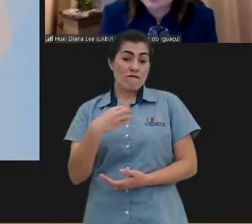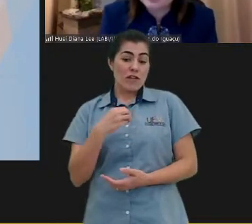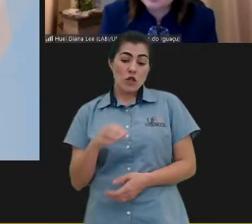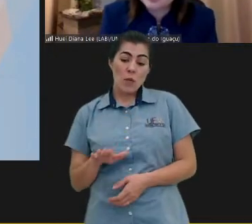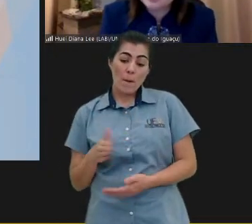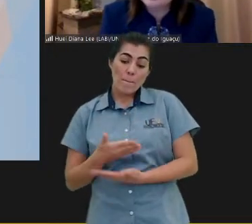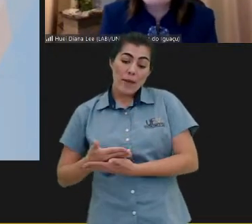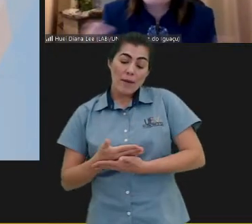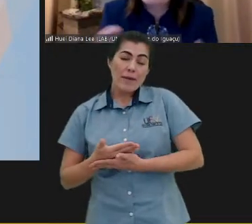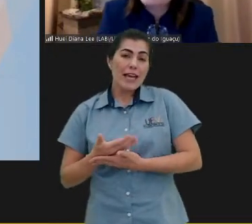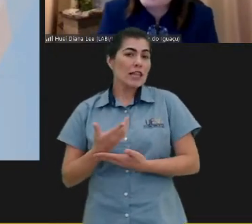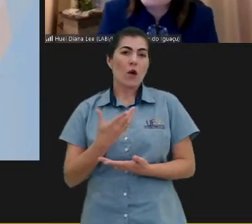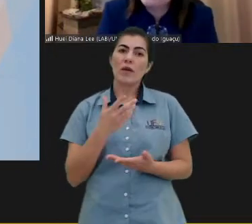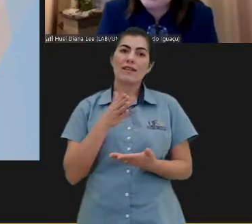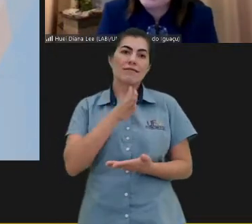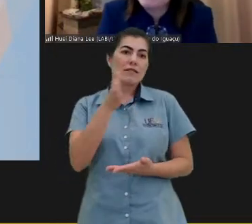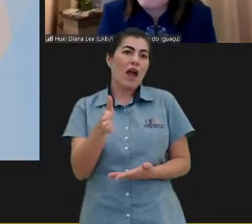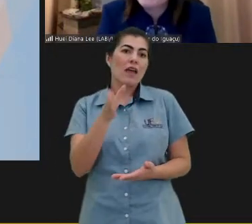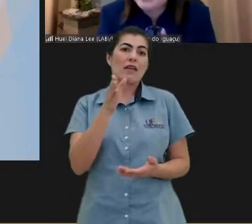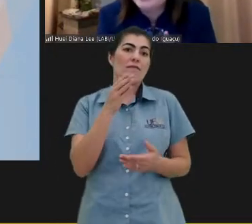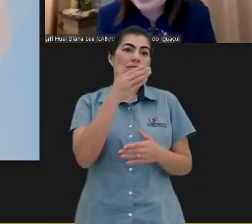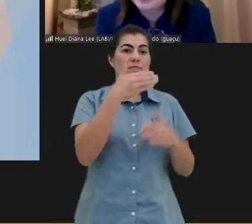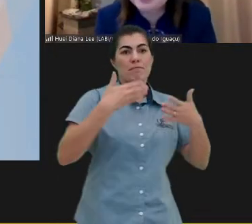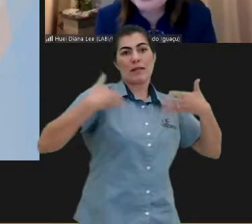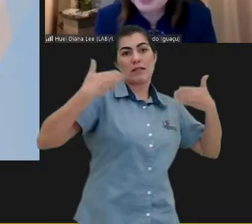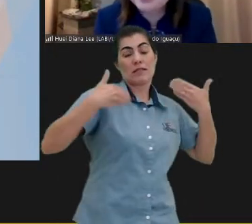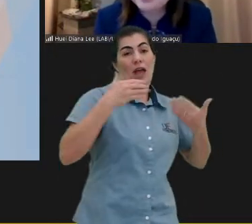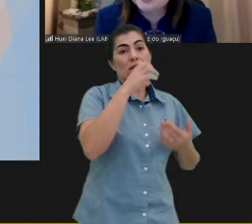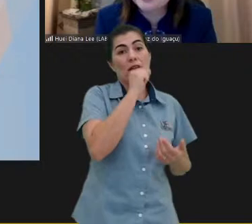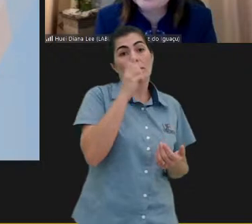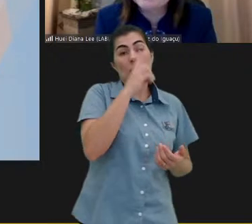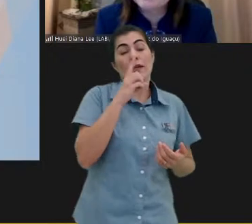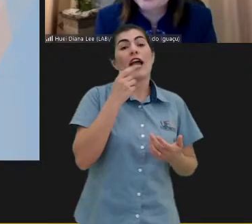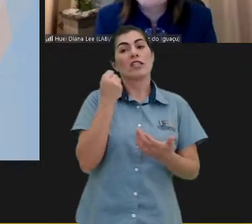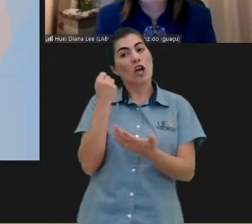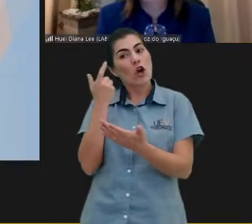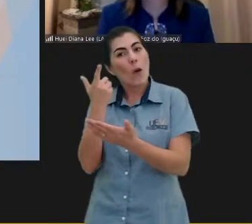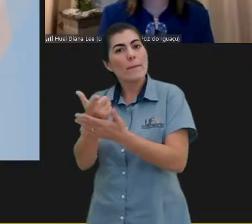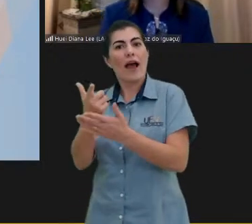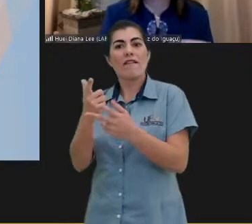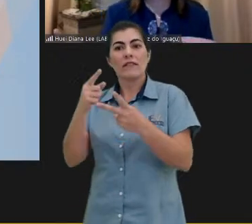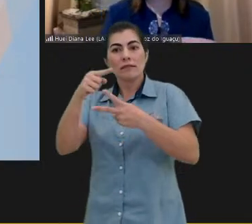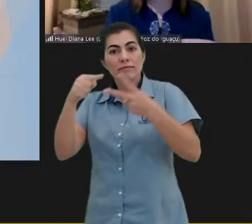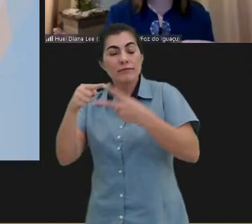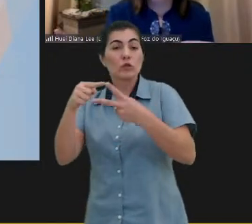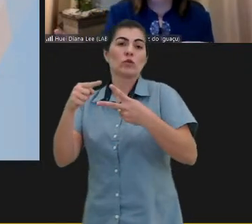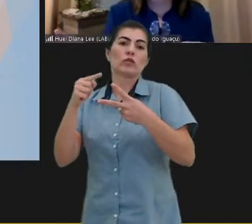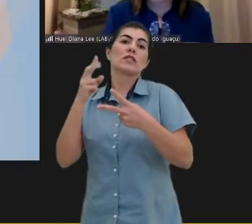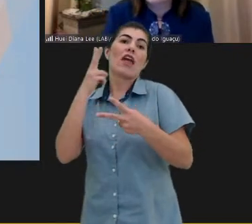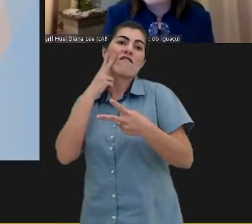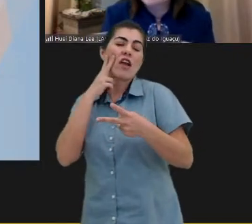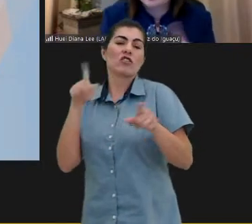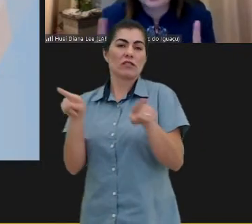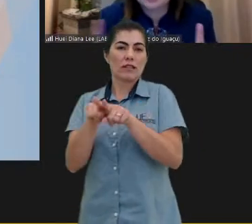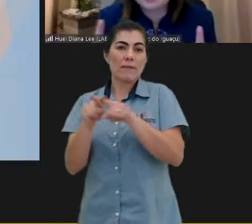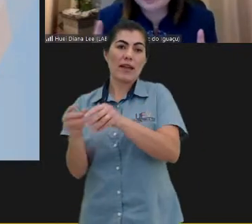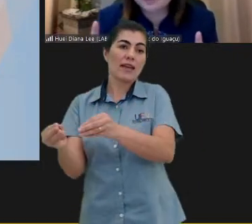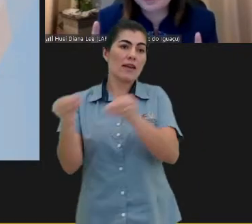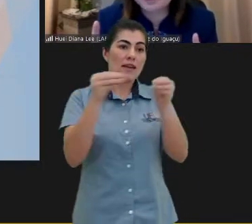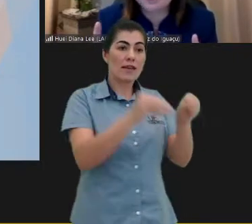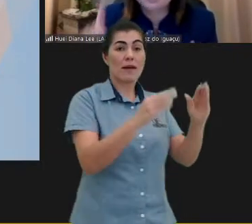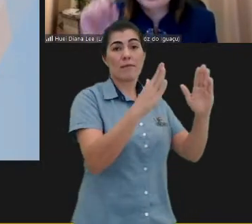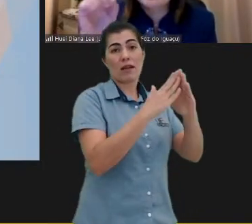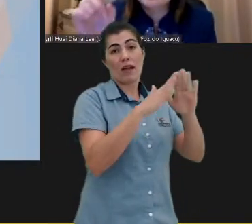casa no final de semana, então compravam cerveja já para o final de semana. Bem, o que o Walmart fez? Claro que